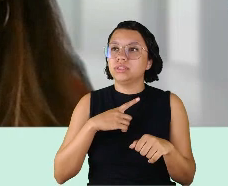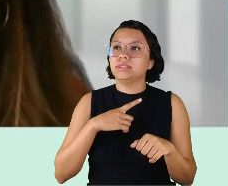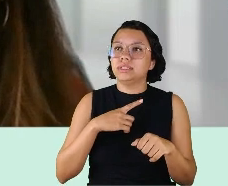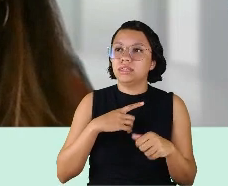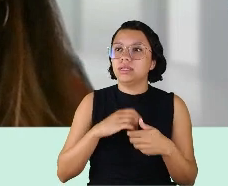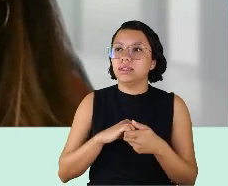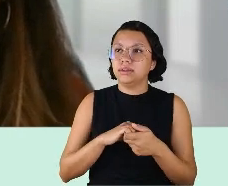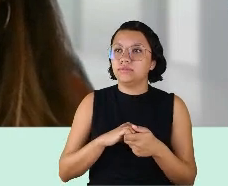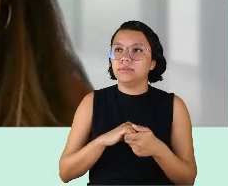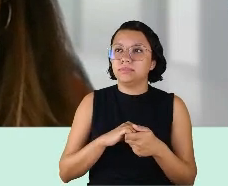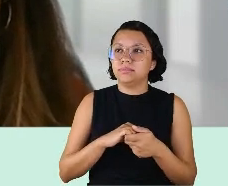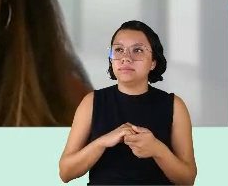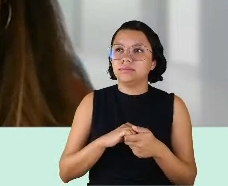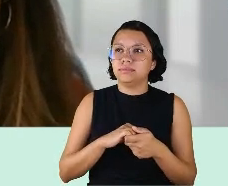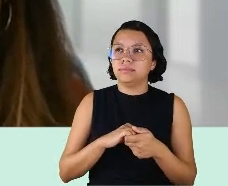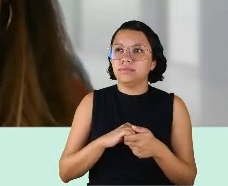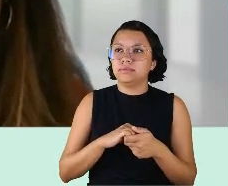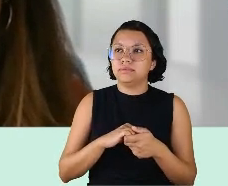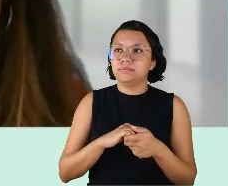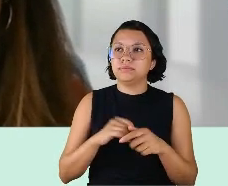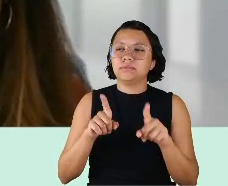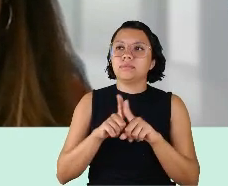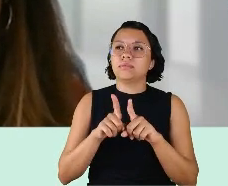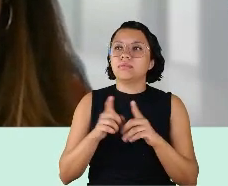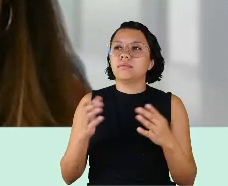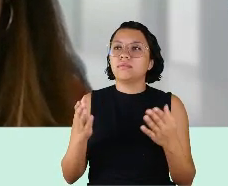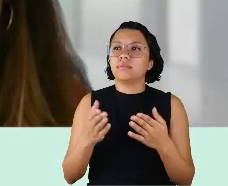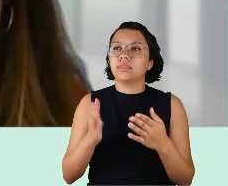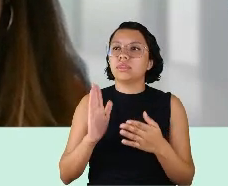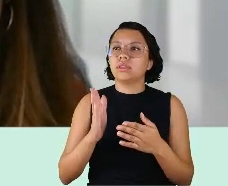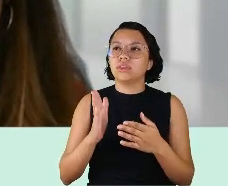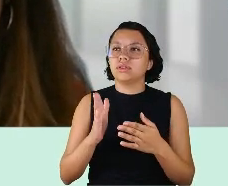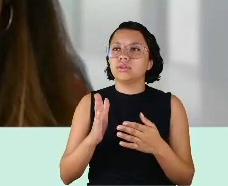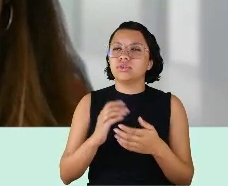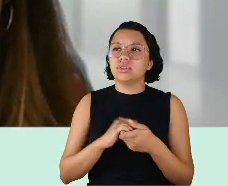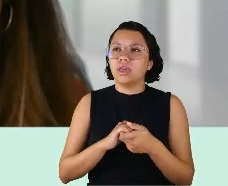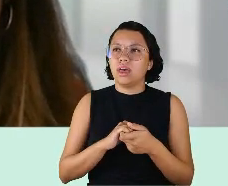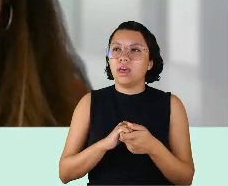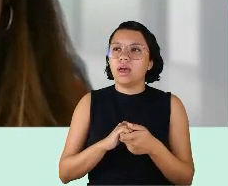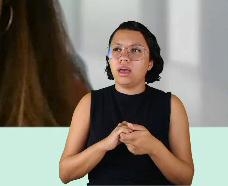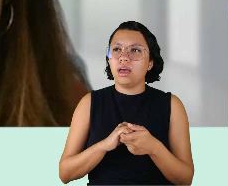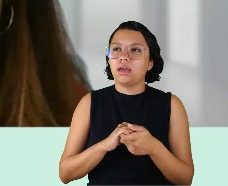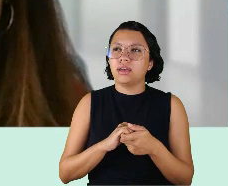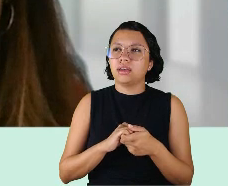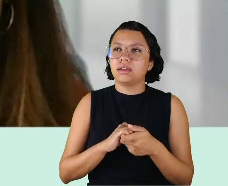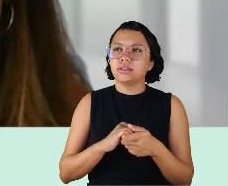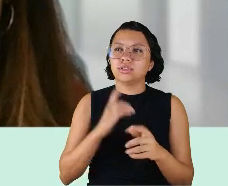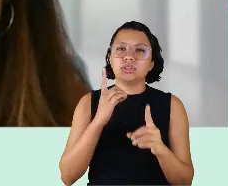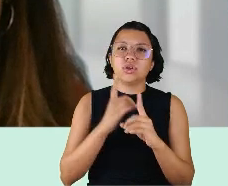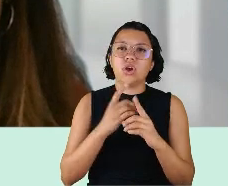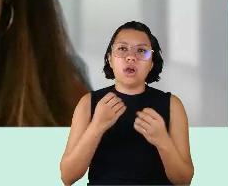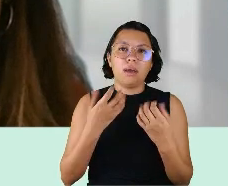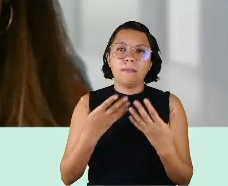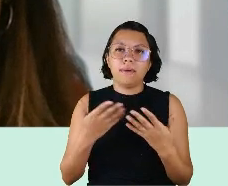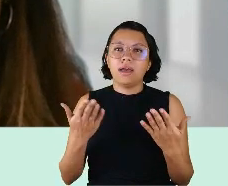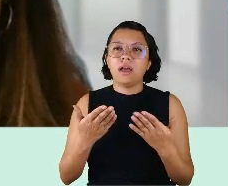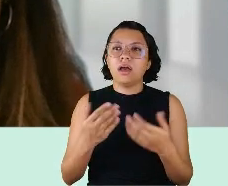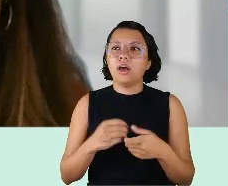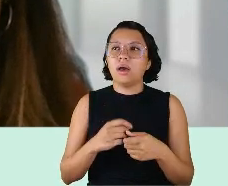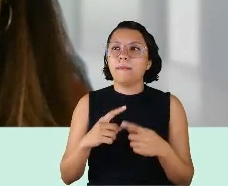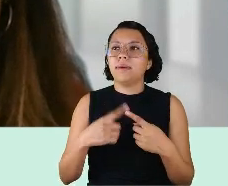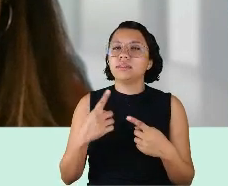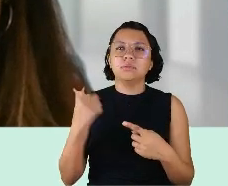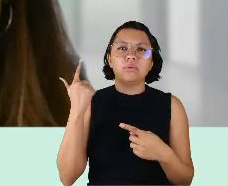juiz vitaliciando, mas ele já está bem agora, ele já recebeu o devido enquadramento, e disse assim, mas eu